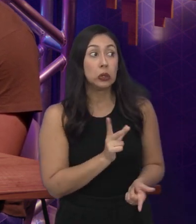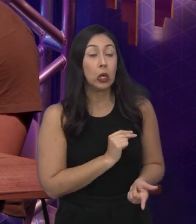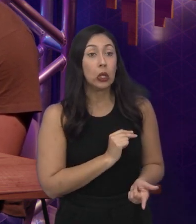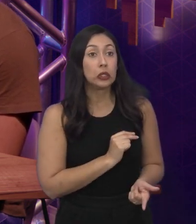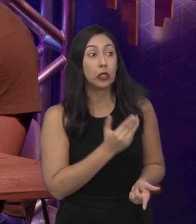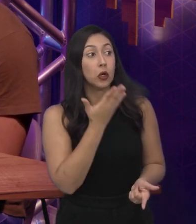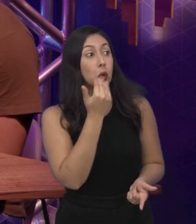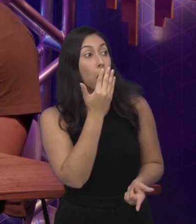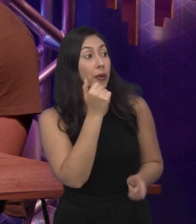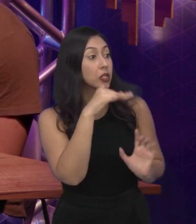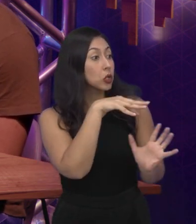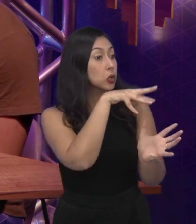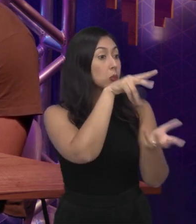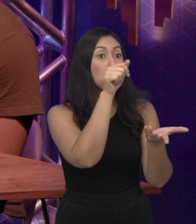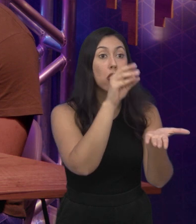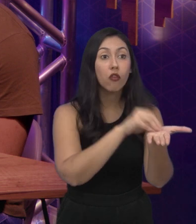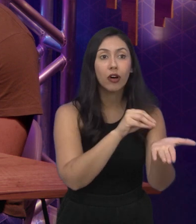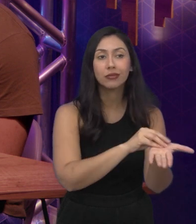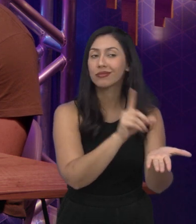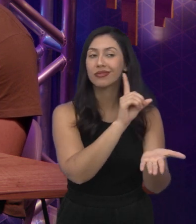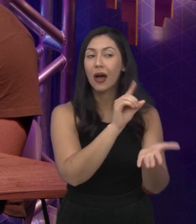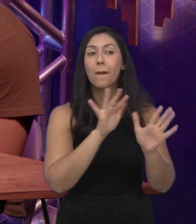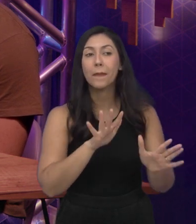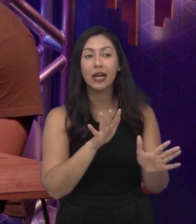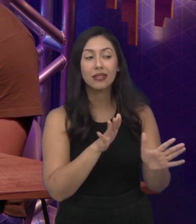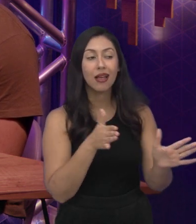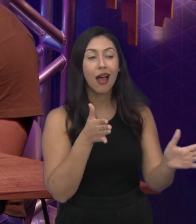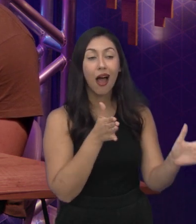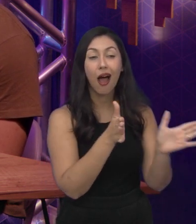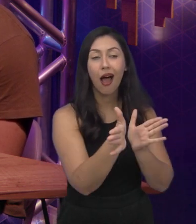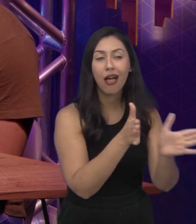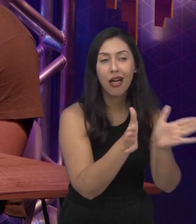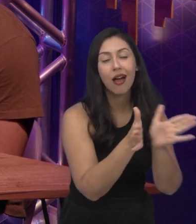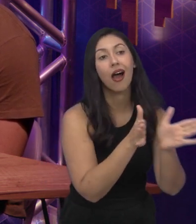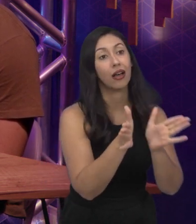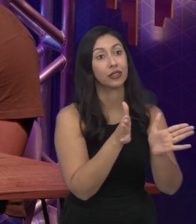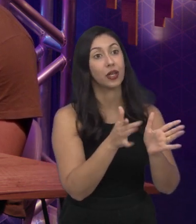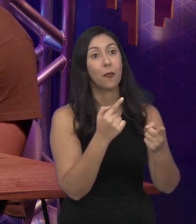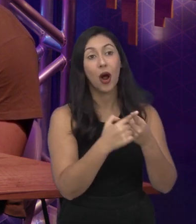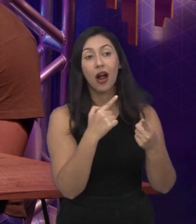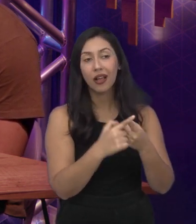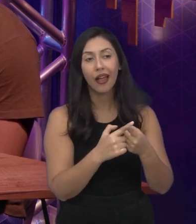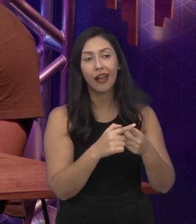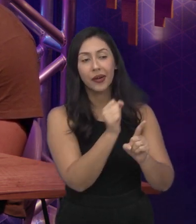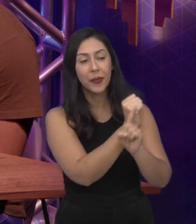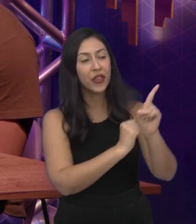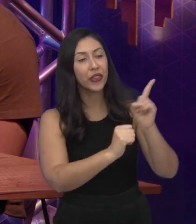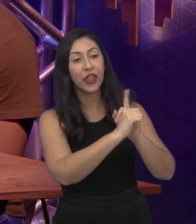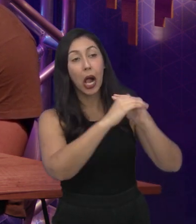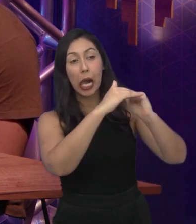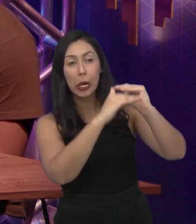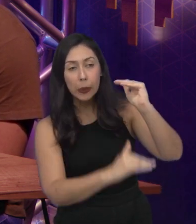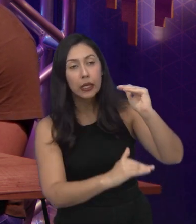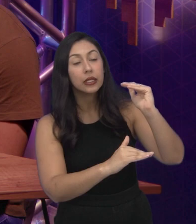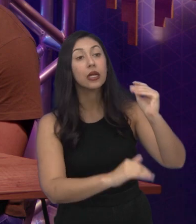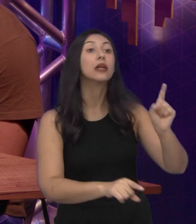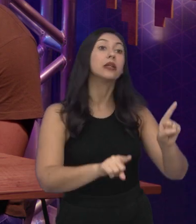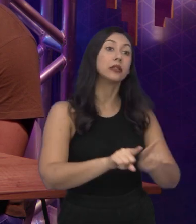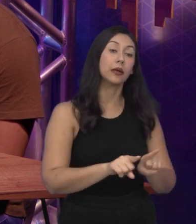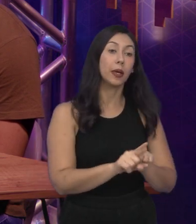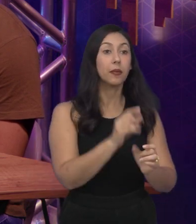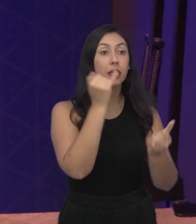de alimentos, mas sim a distribuição, o acesso, a desigualdade. Então a gente tem algumas informações